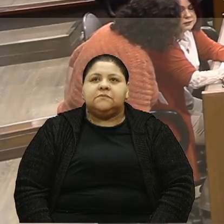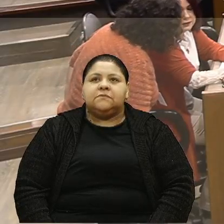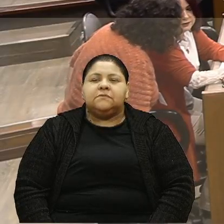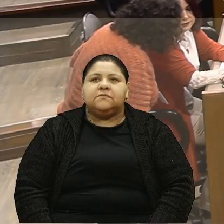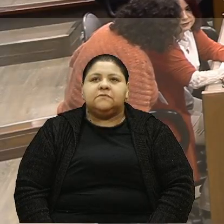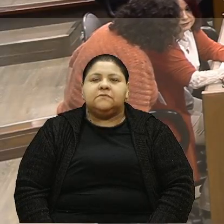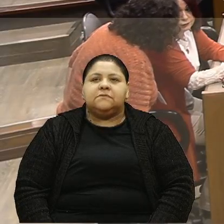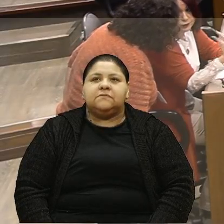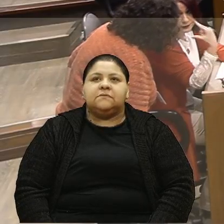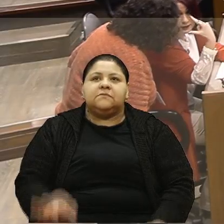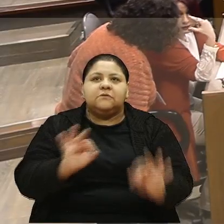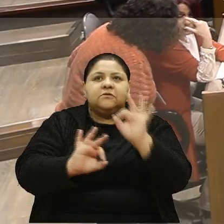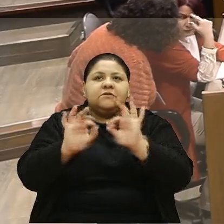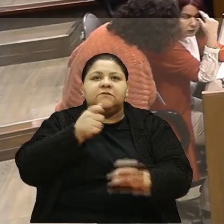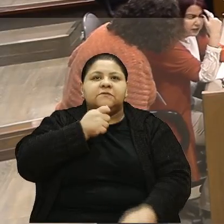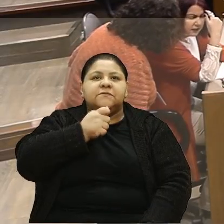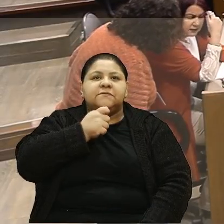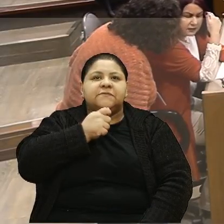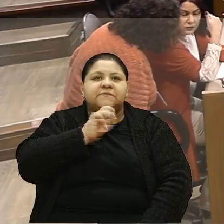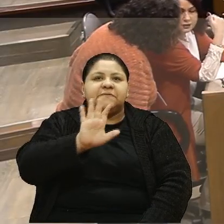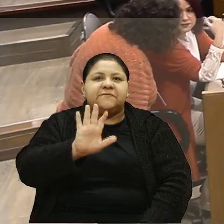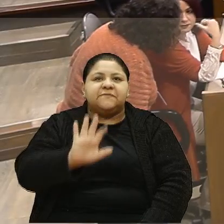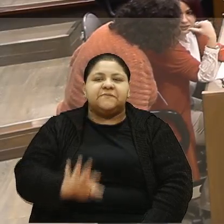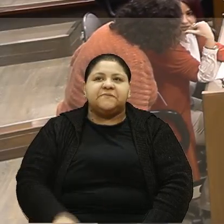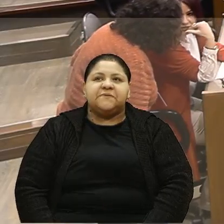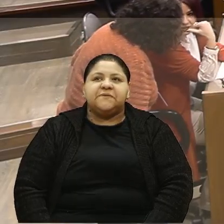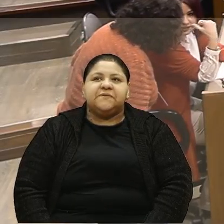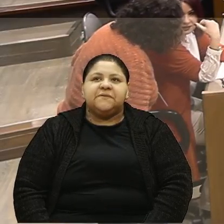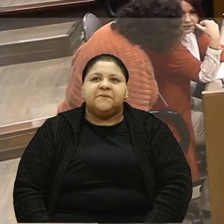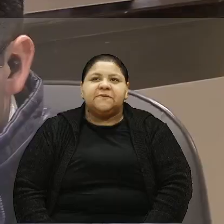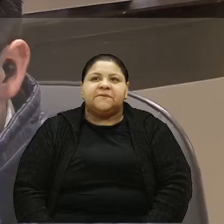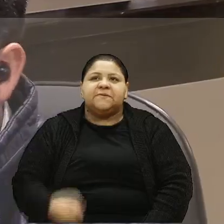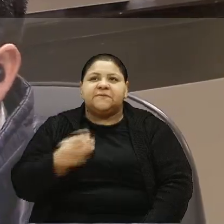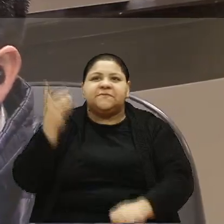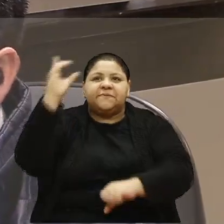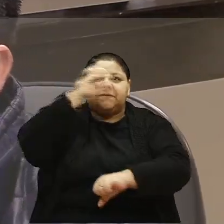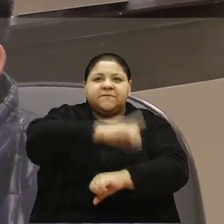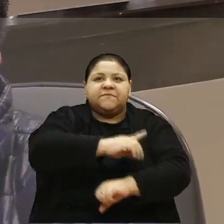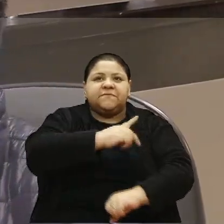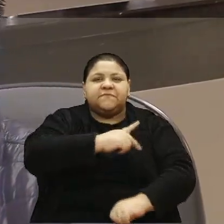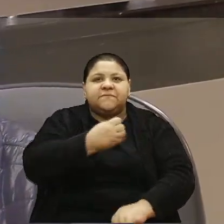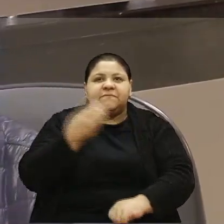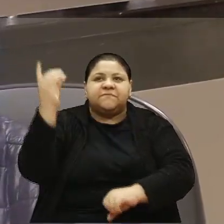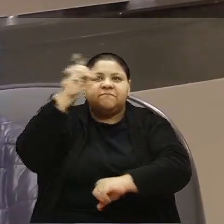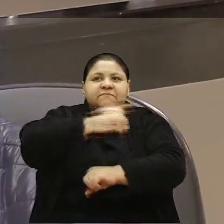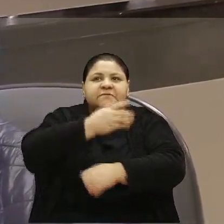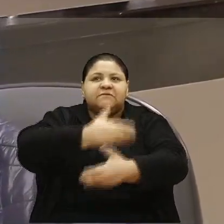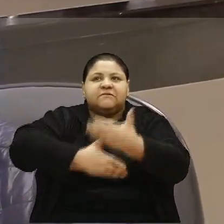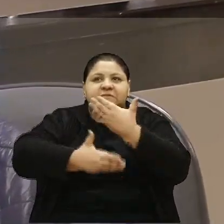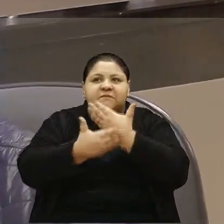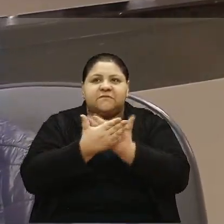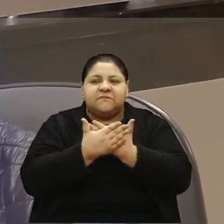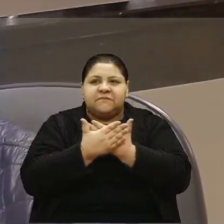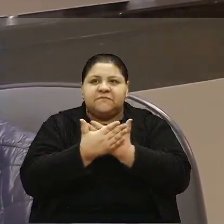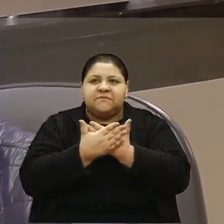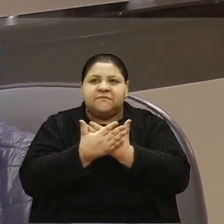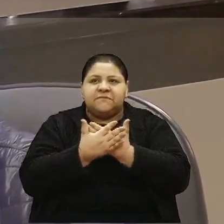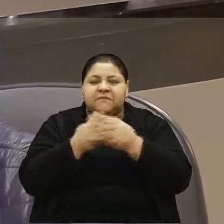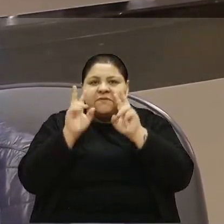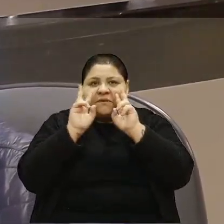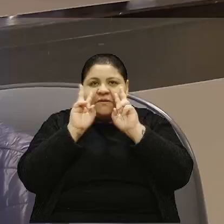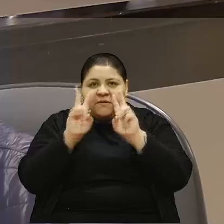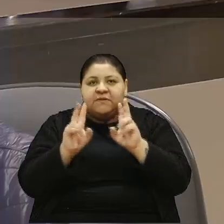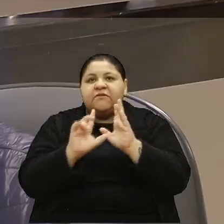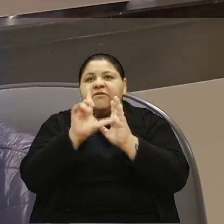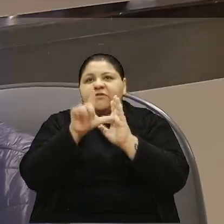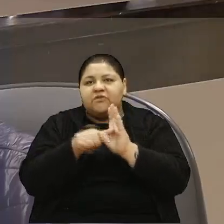Microfone do vereador Iago. Estão me boicotando aqui. Bom dia, presidente. Bom dia a todos que estão nos assistindo, vão assistir